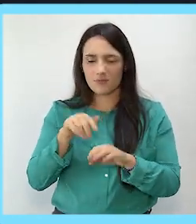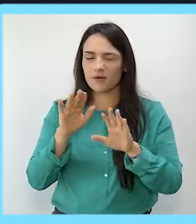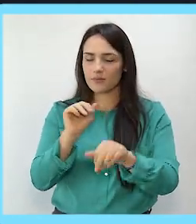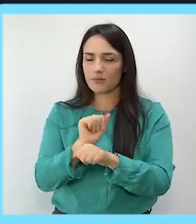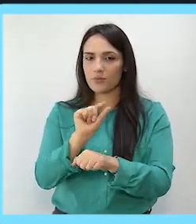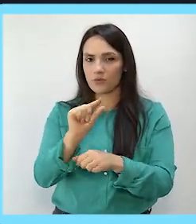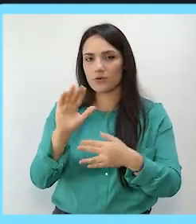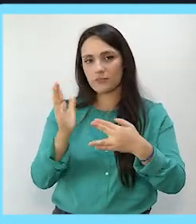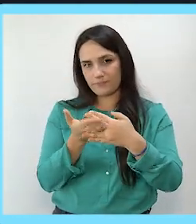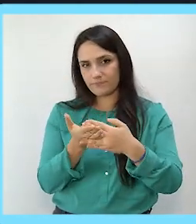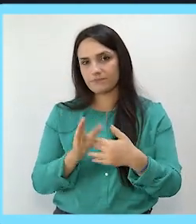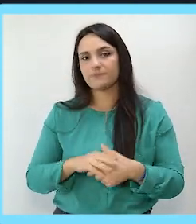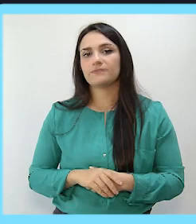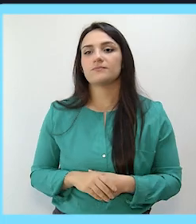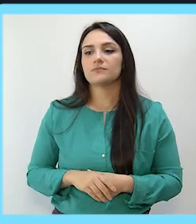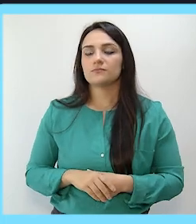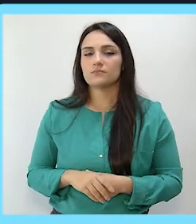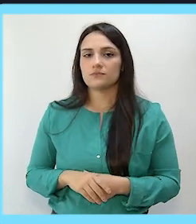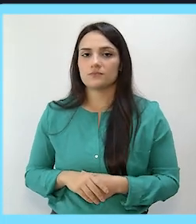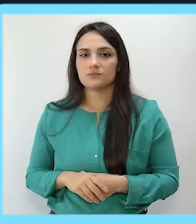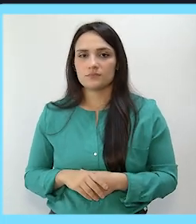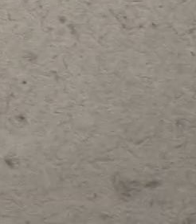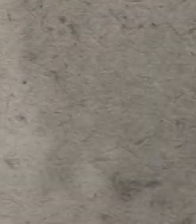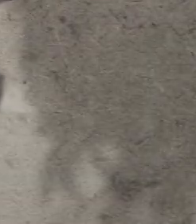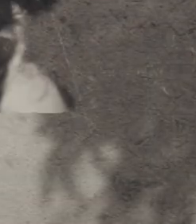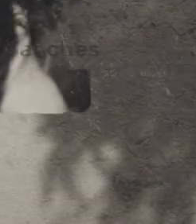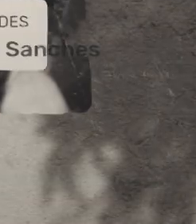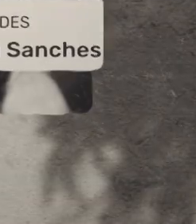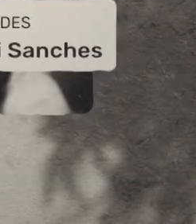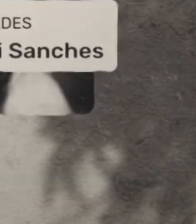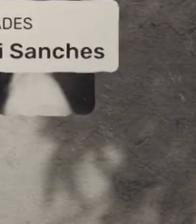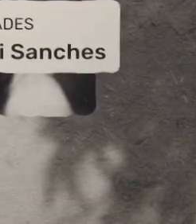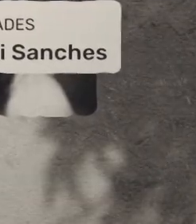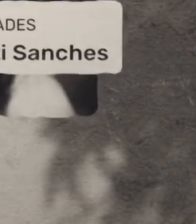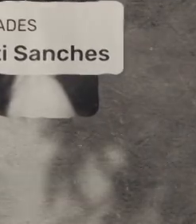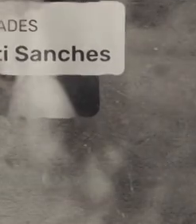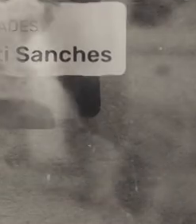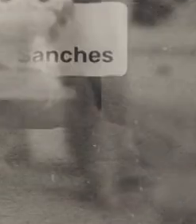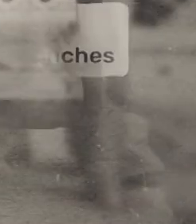Estado. É daqui a pouquinho, depois do intervalo.